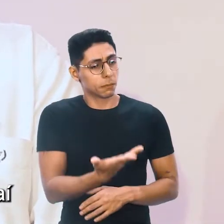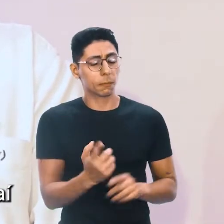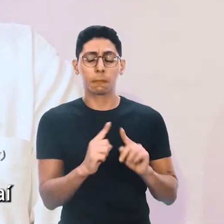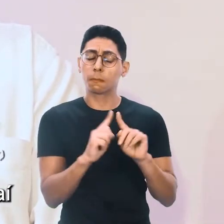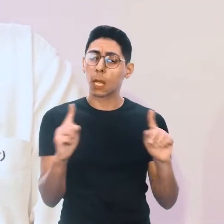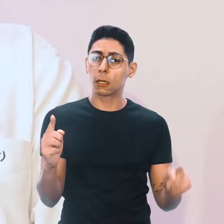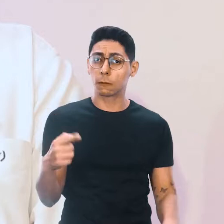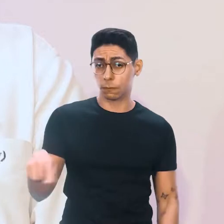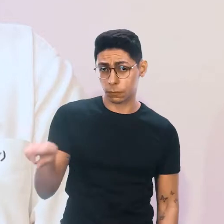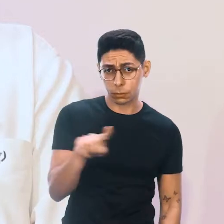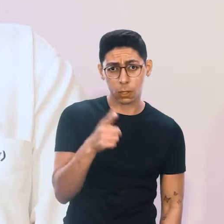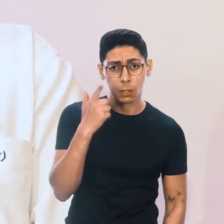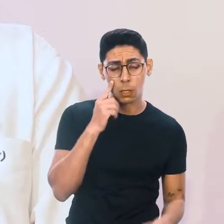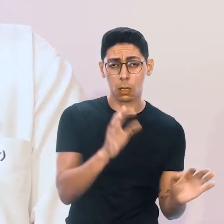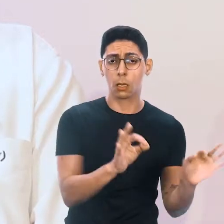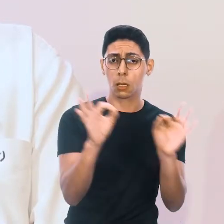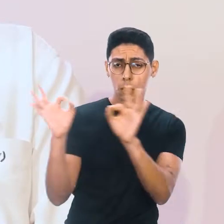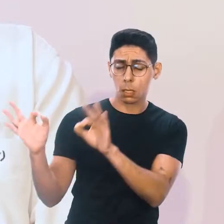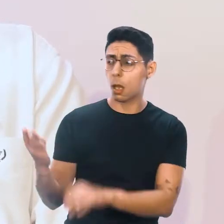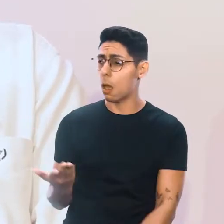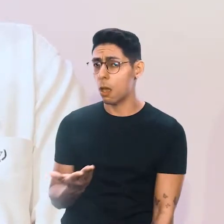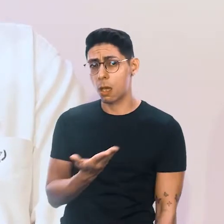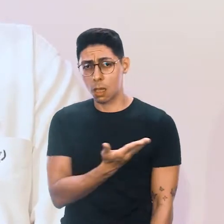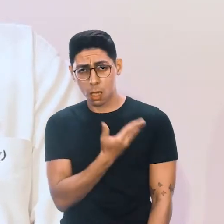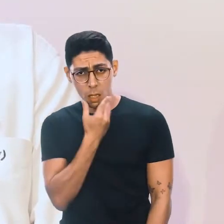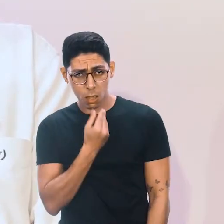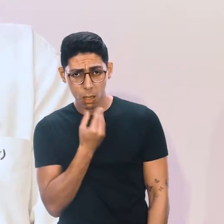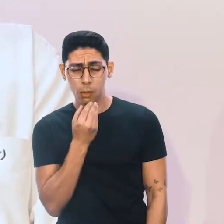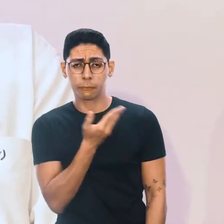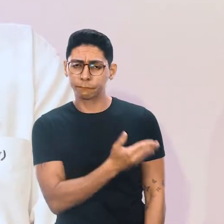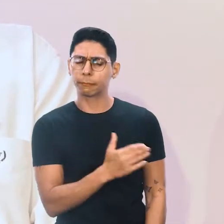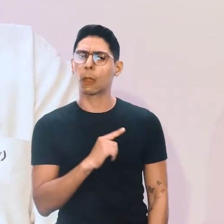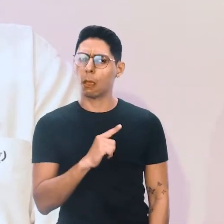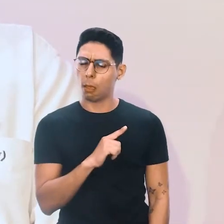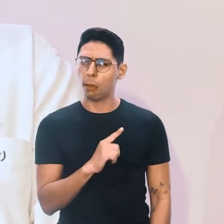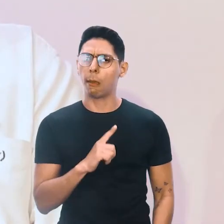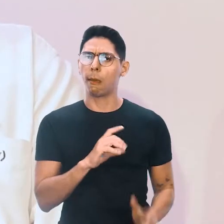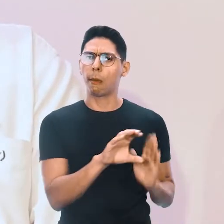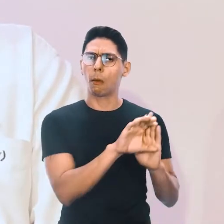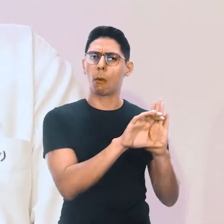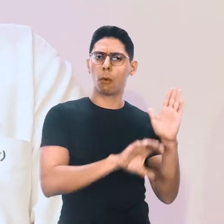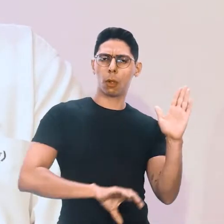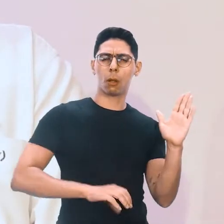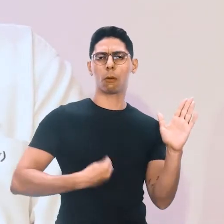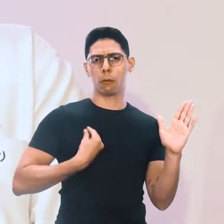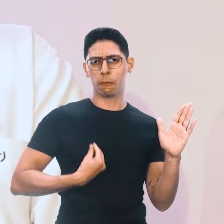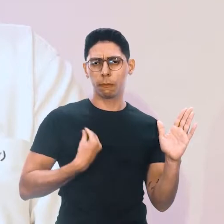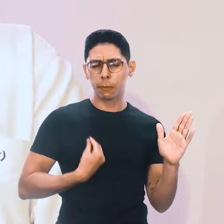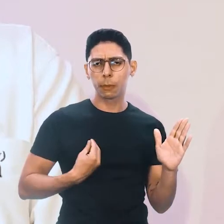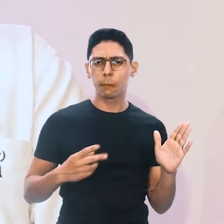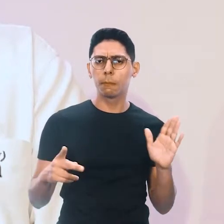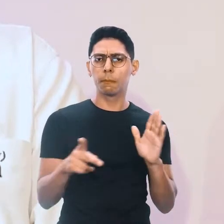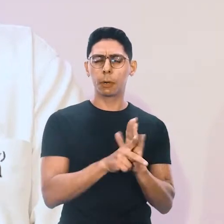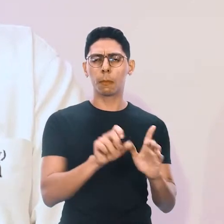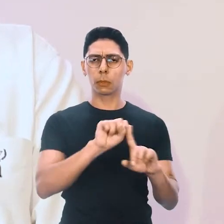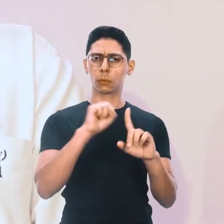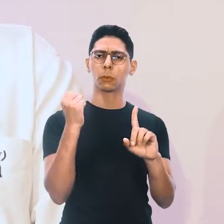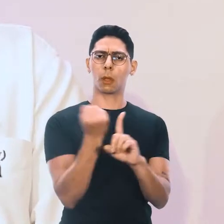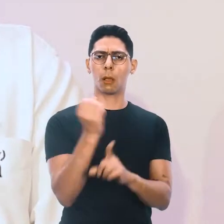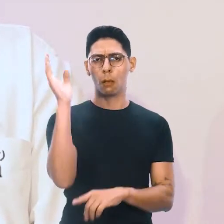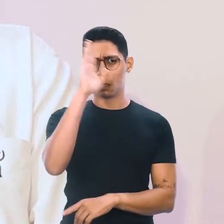gente, você que me assiste aí, o Tuca Munhoz, ele tem um grande currículo prestado à sociedade brasileira, já